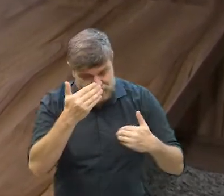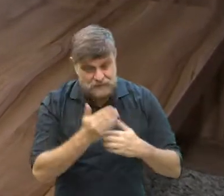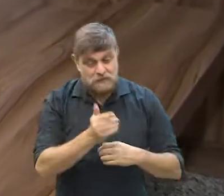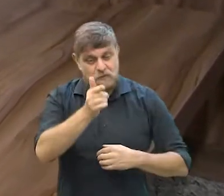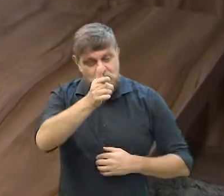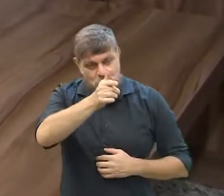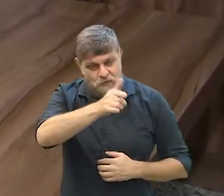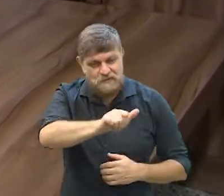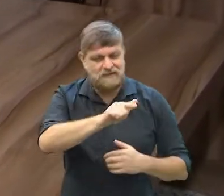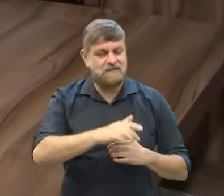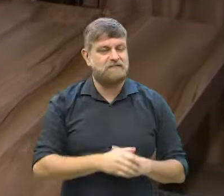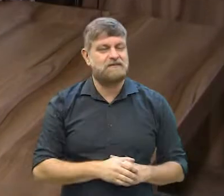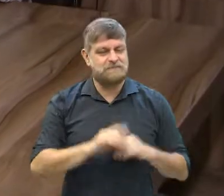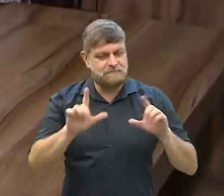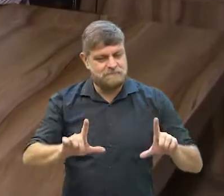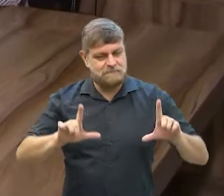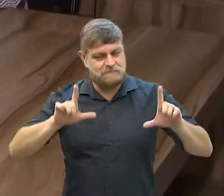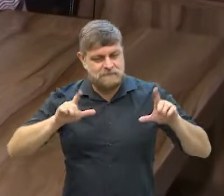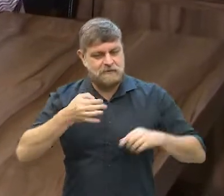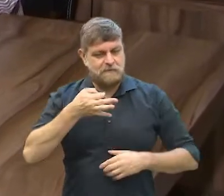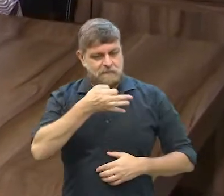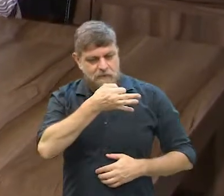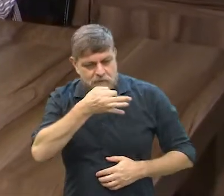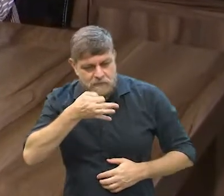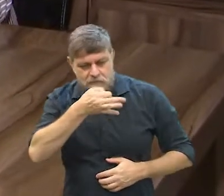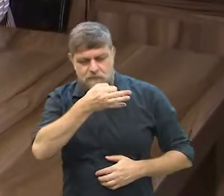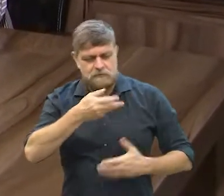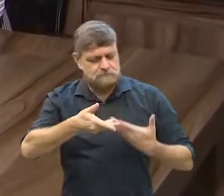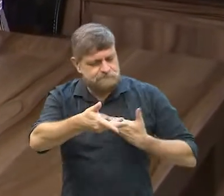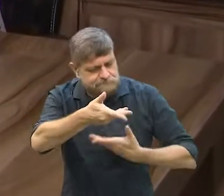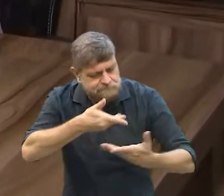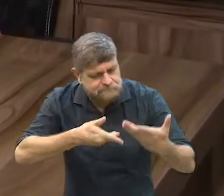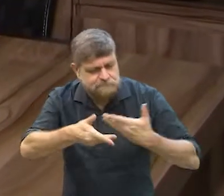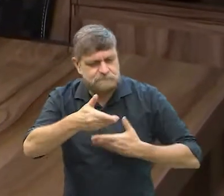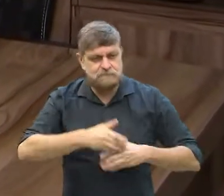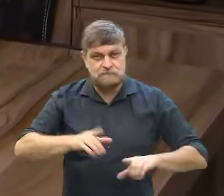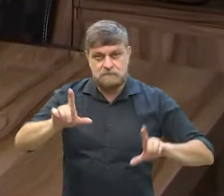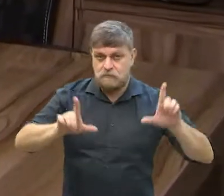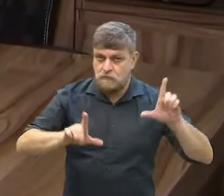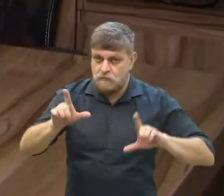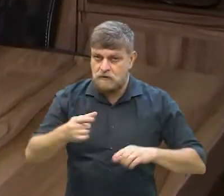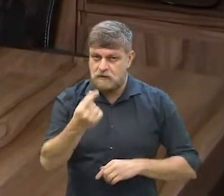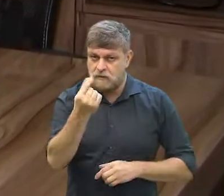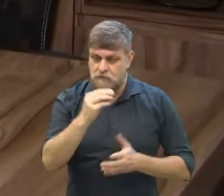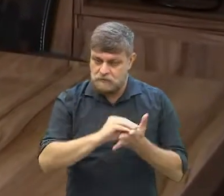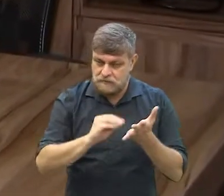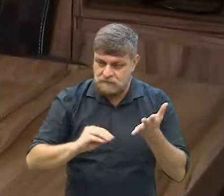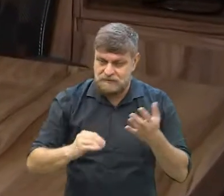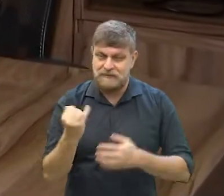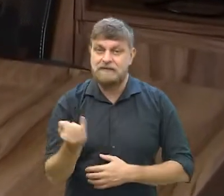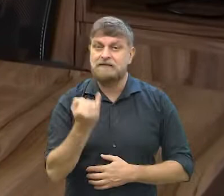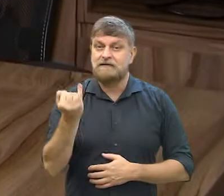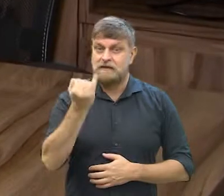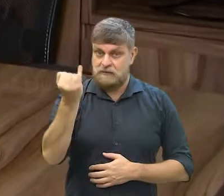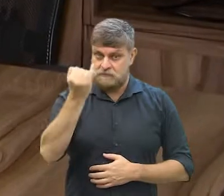vez pela possibilidade de participar com vocês desse programa tão importante para a nossa comunidade.